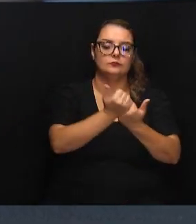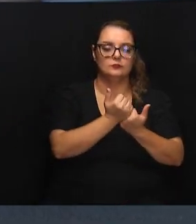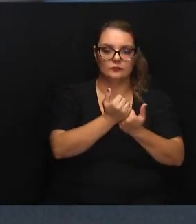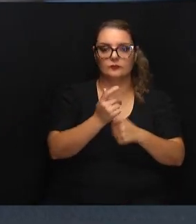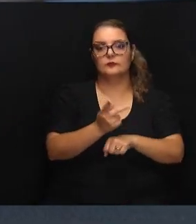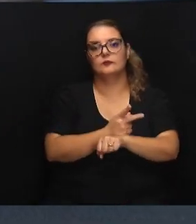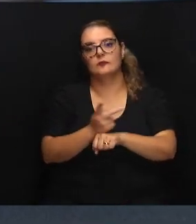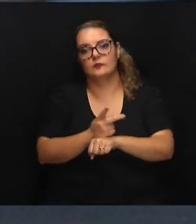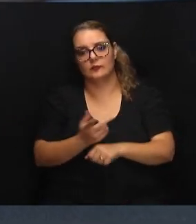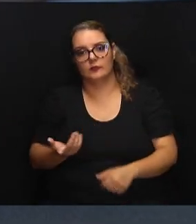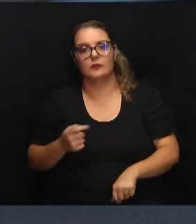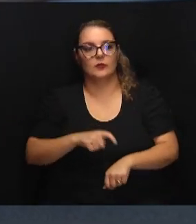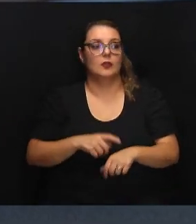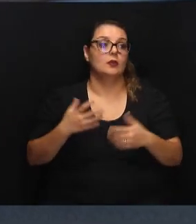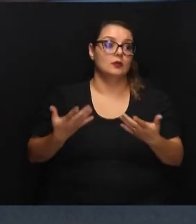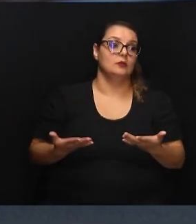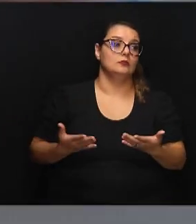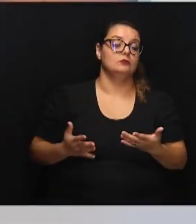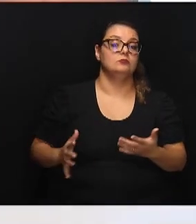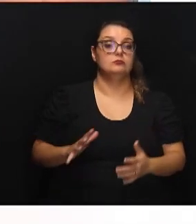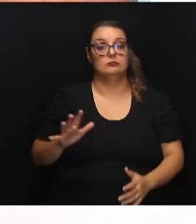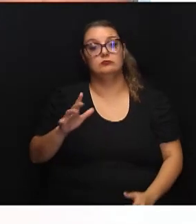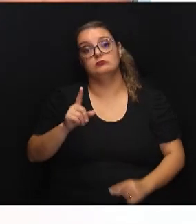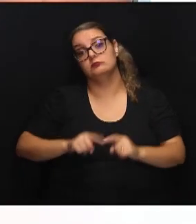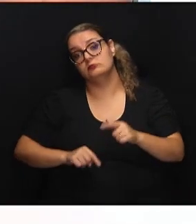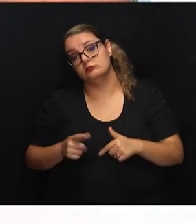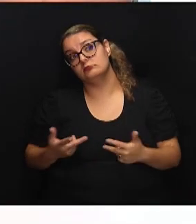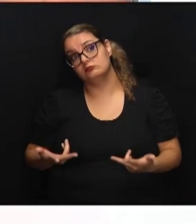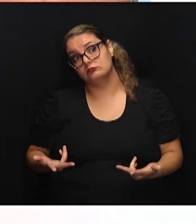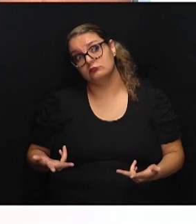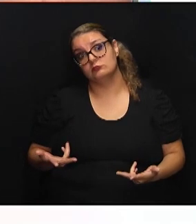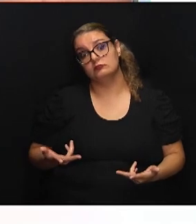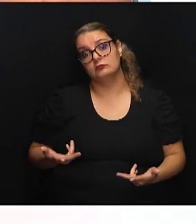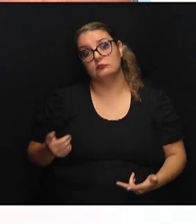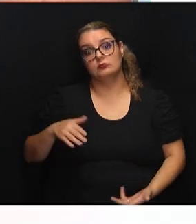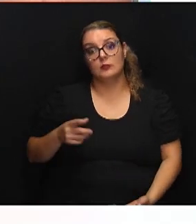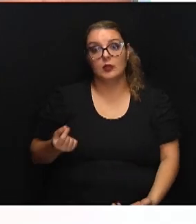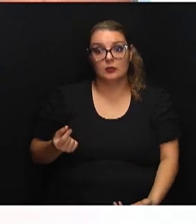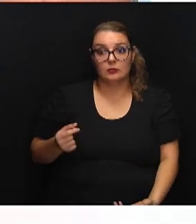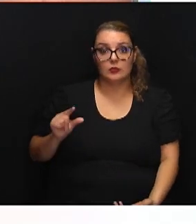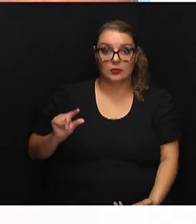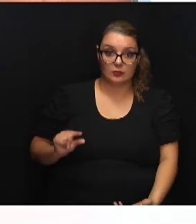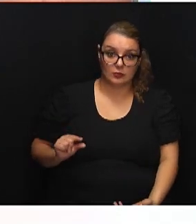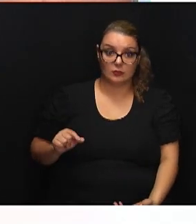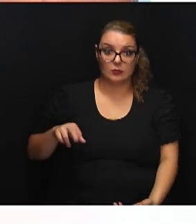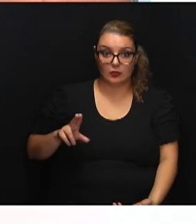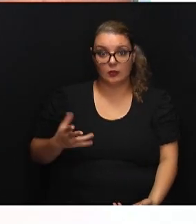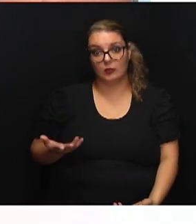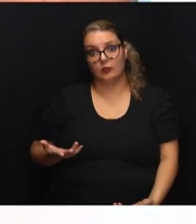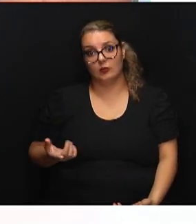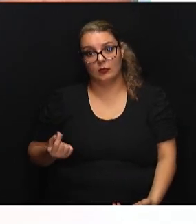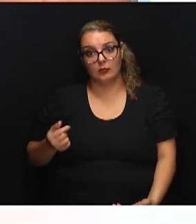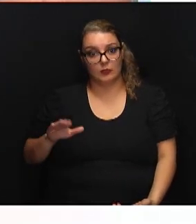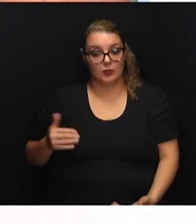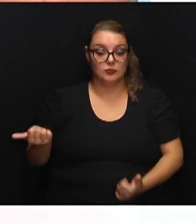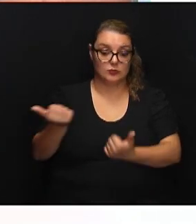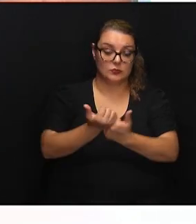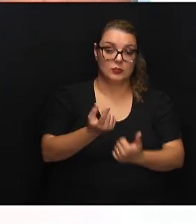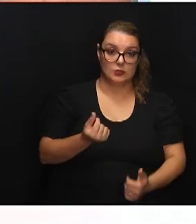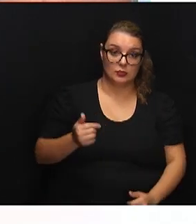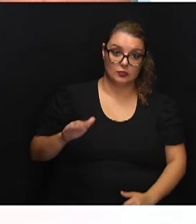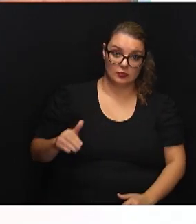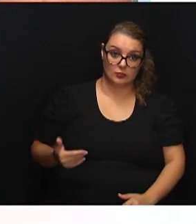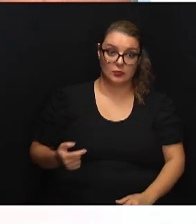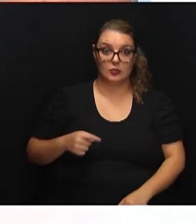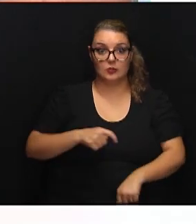buscar, então, naquele momento do aumento, um produto mais barato ou mais em conta, um substituto mais barato. No médio e